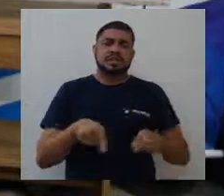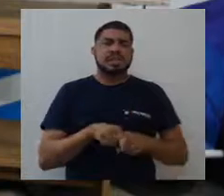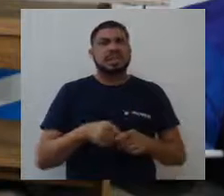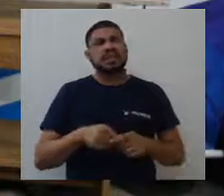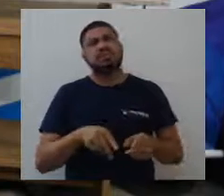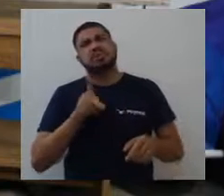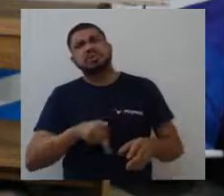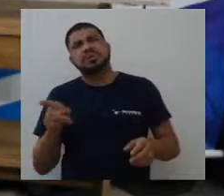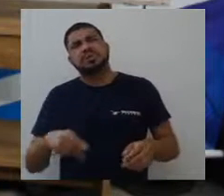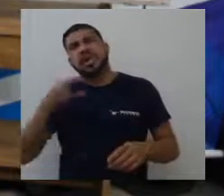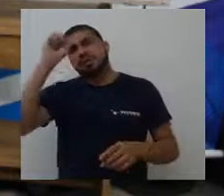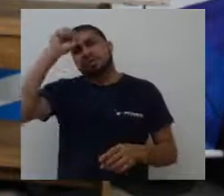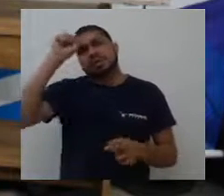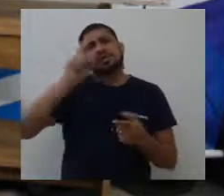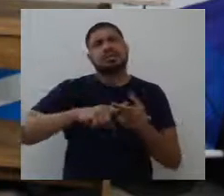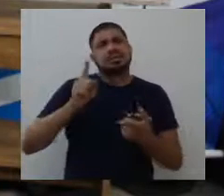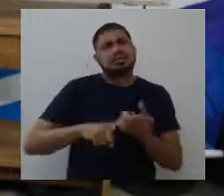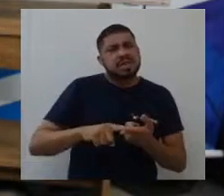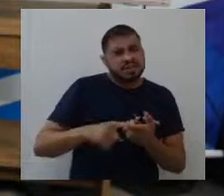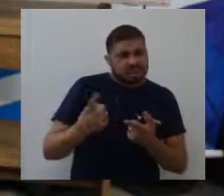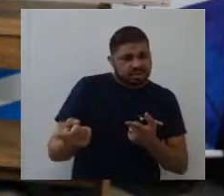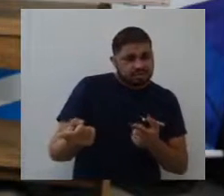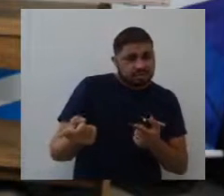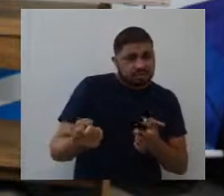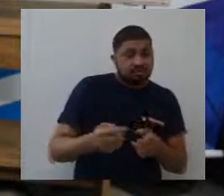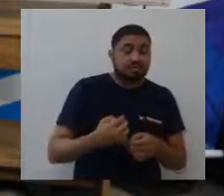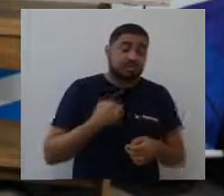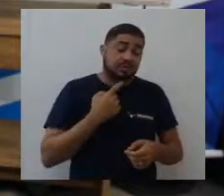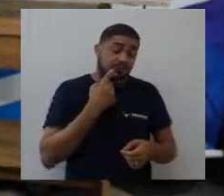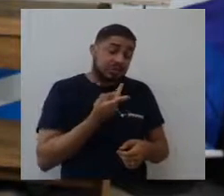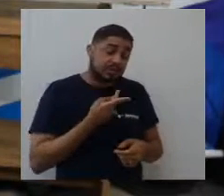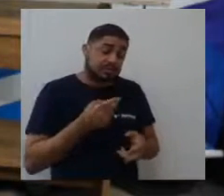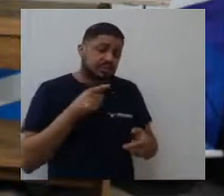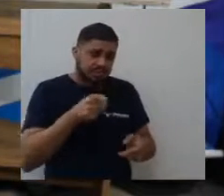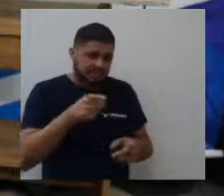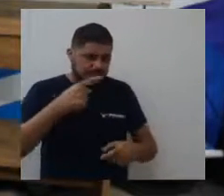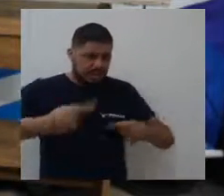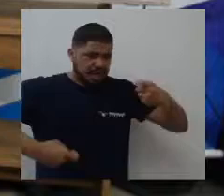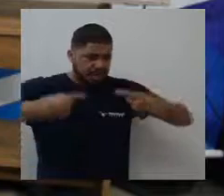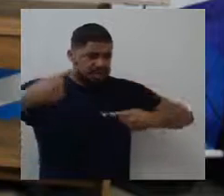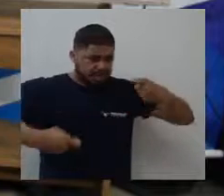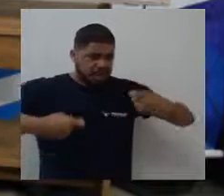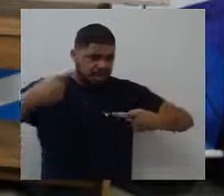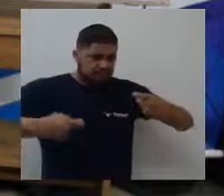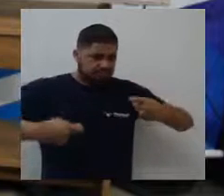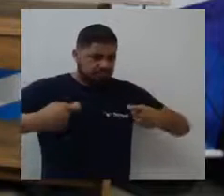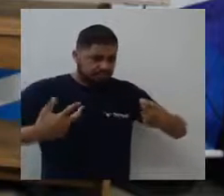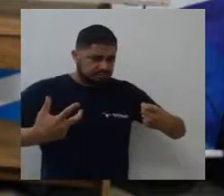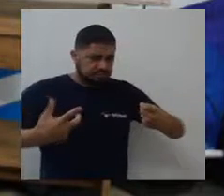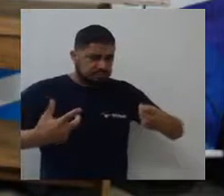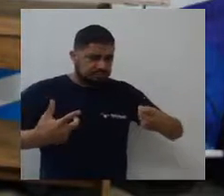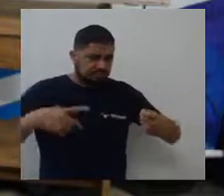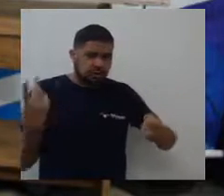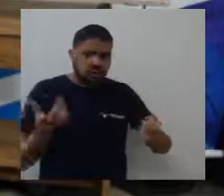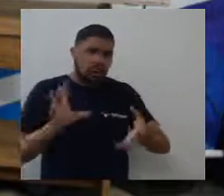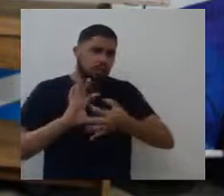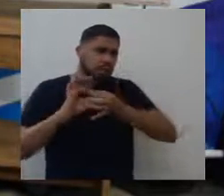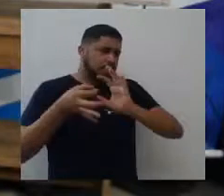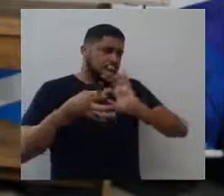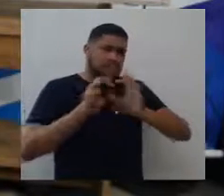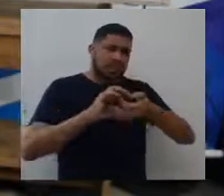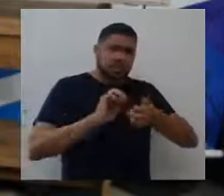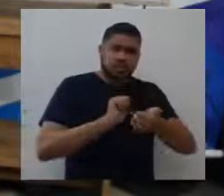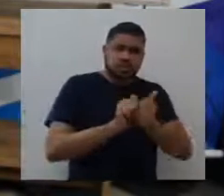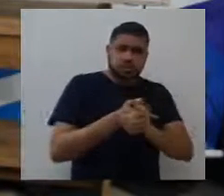gente vai ter que aprender também isso. Se olha, quando você está numa guerra, quando você está numa batalha, numa Olimpíada, em